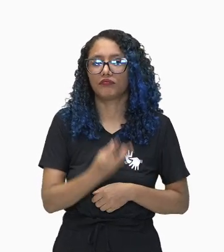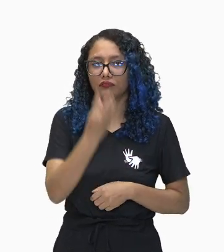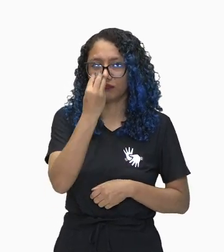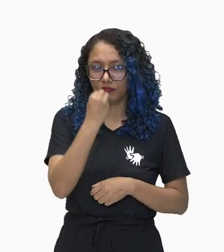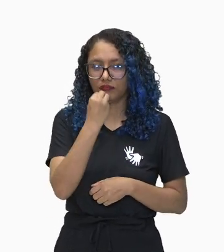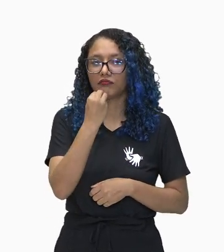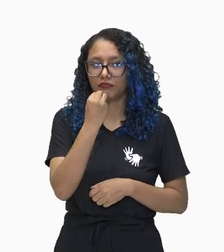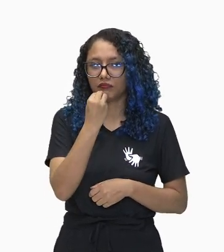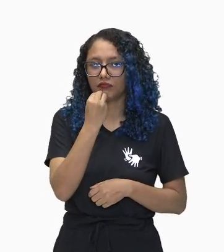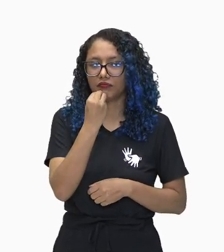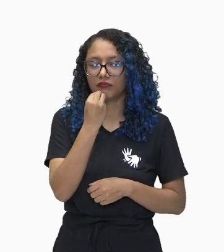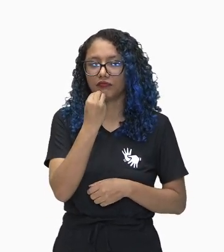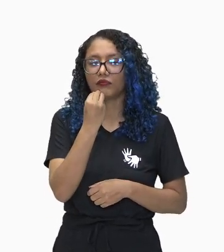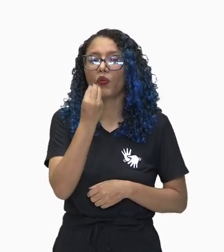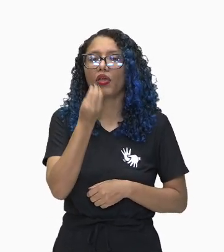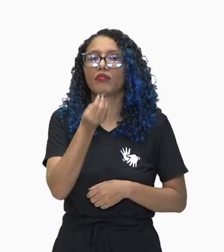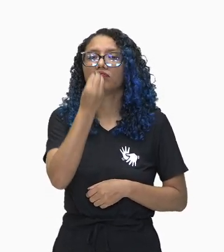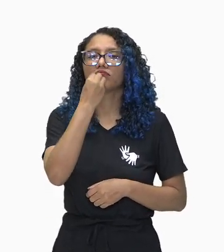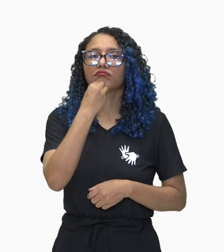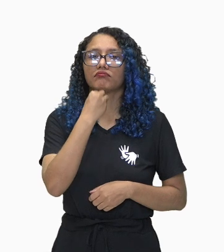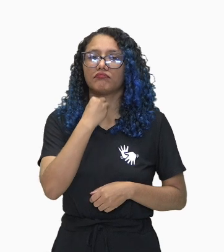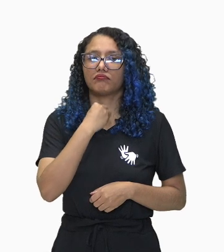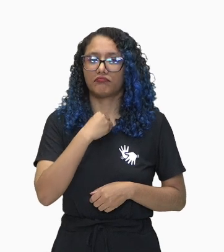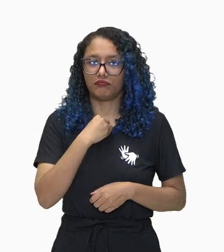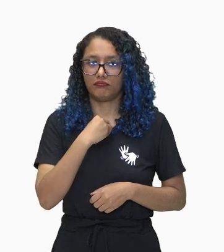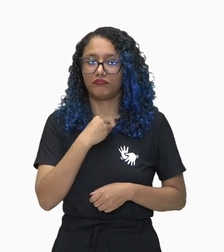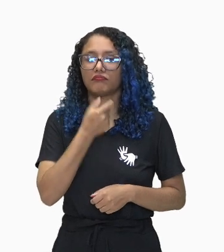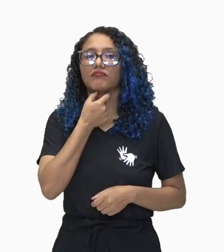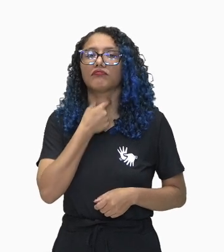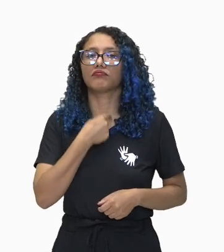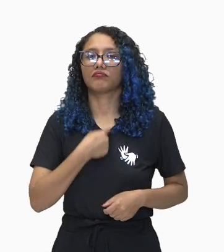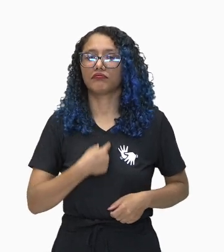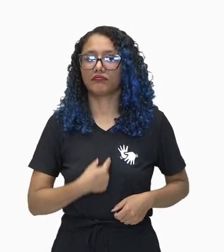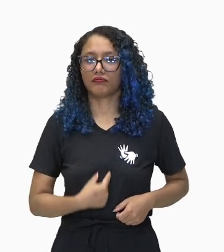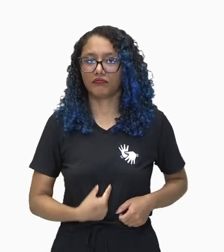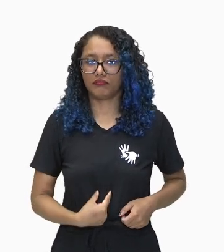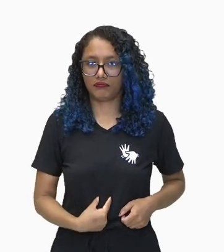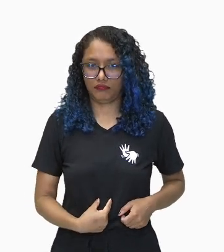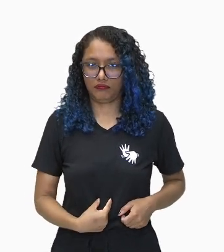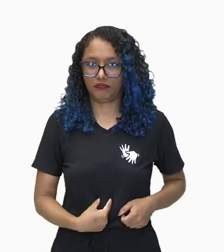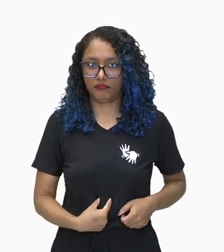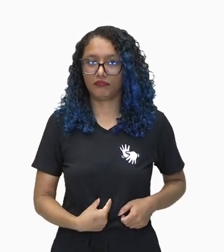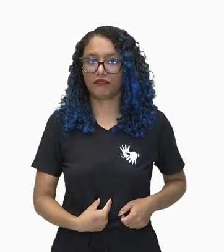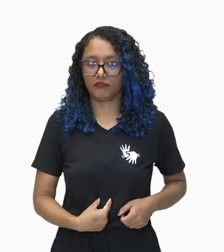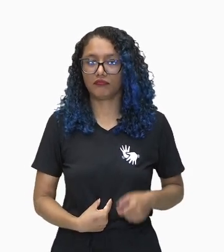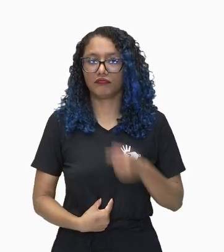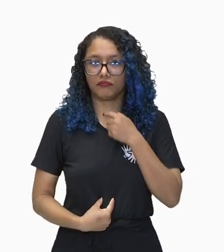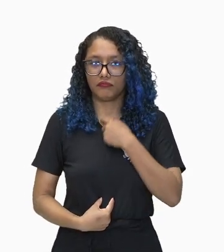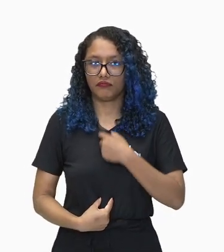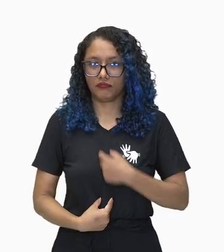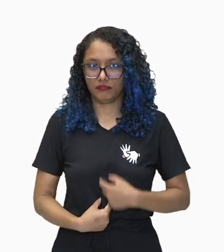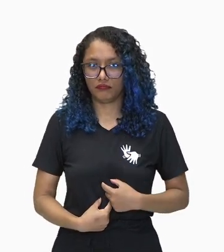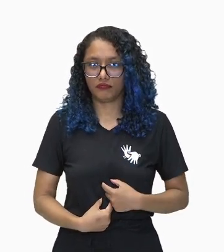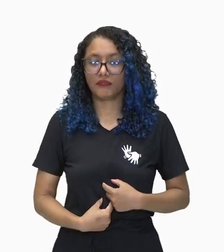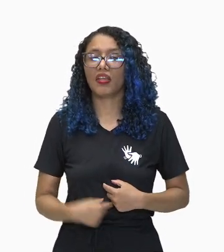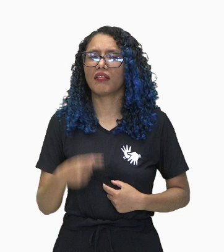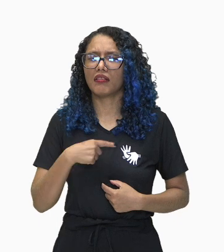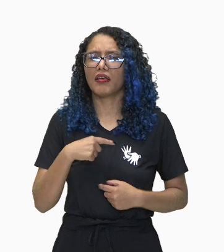saliva é então empurrado para a faringe e desce pelo esôfago, através dos